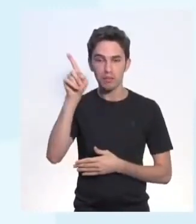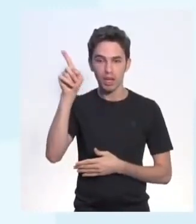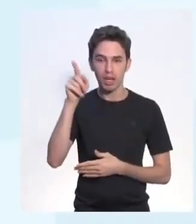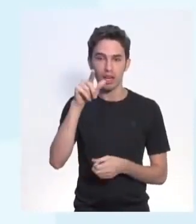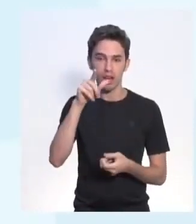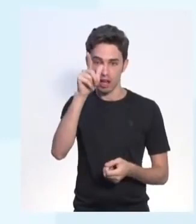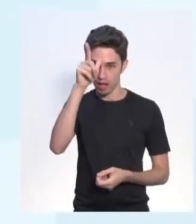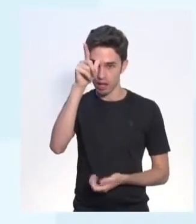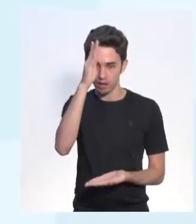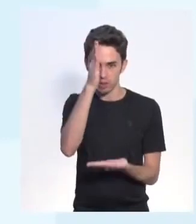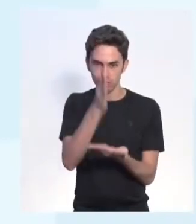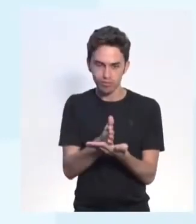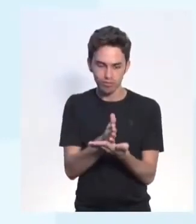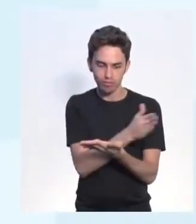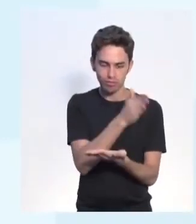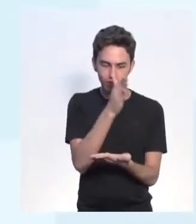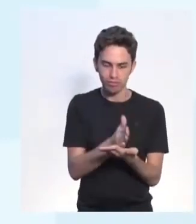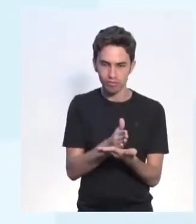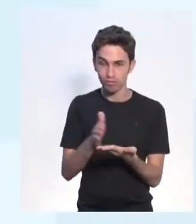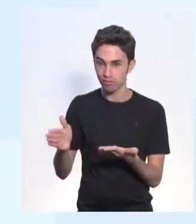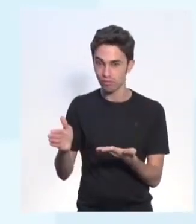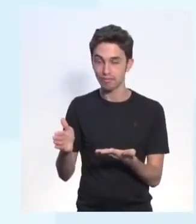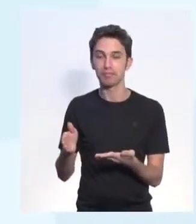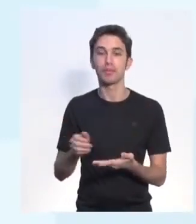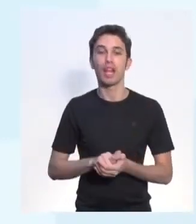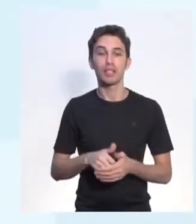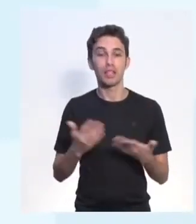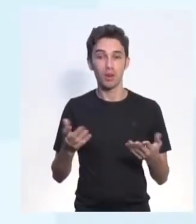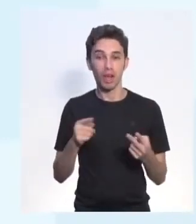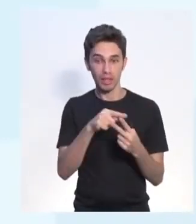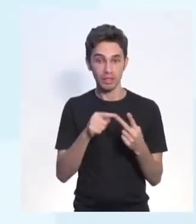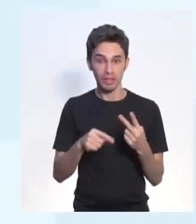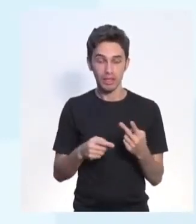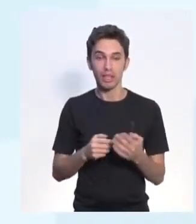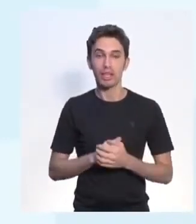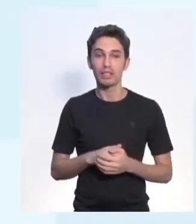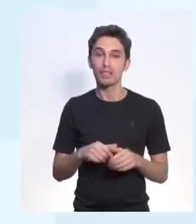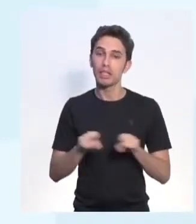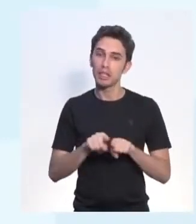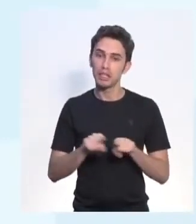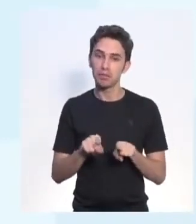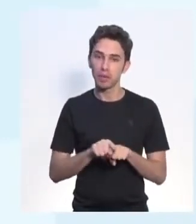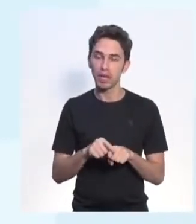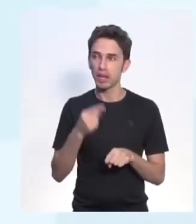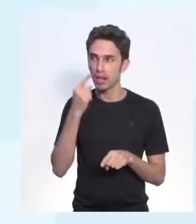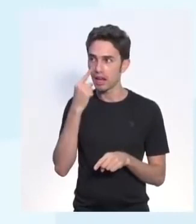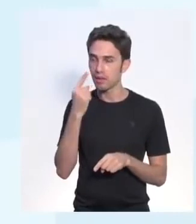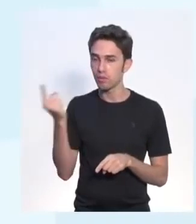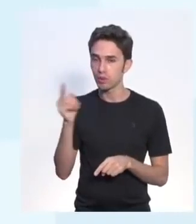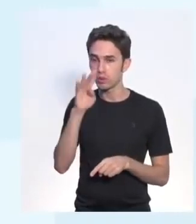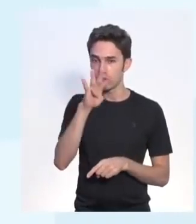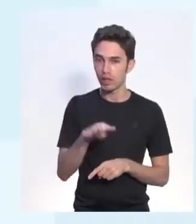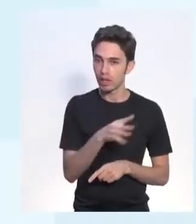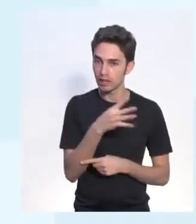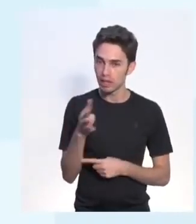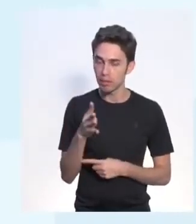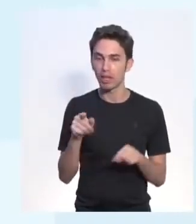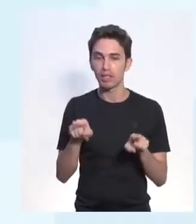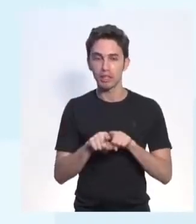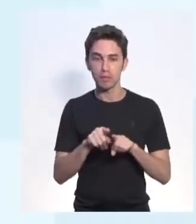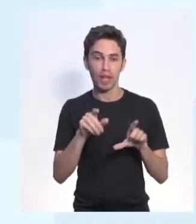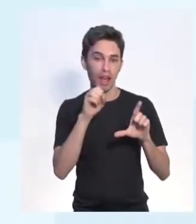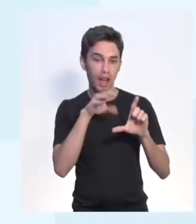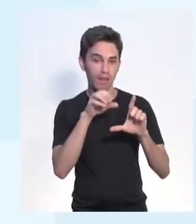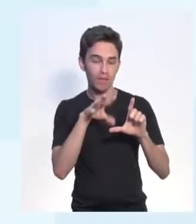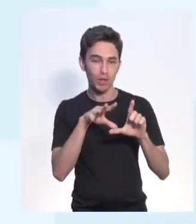imagens que nós aqui estávamos estudando e também que apareceu na tabela, quais são